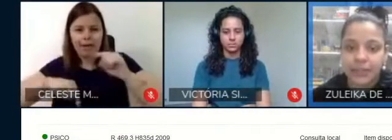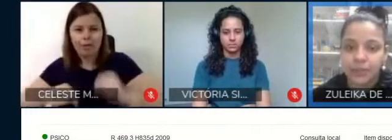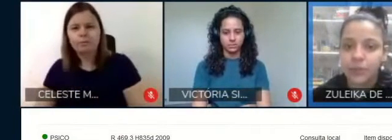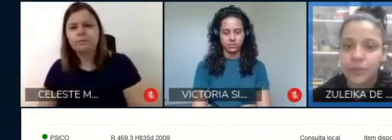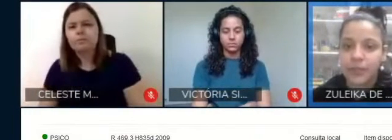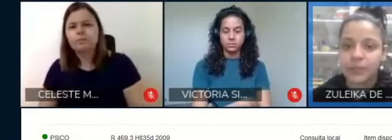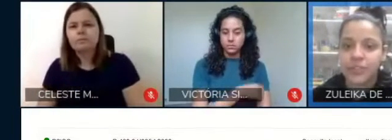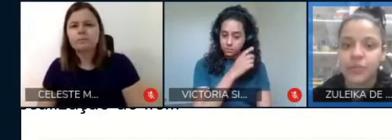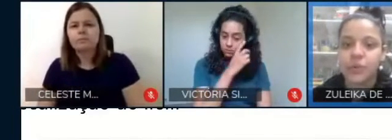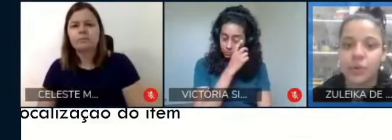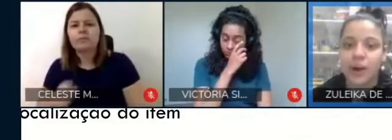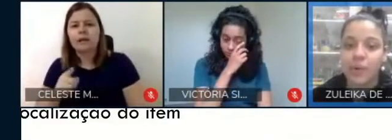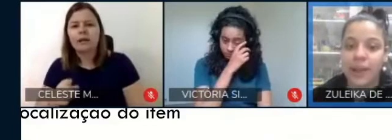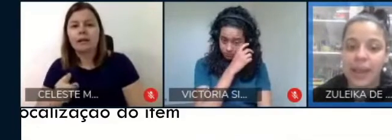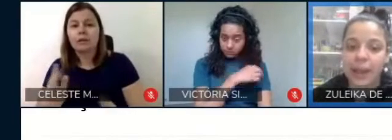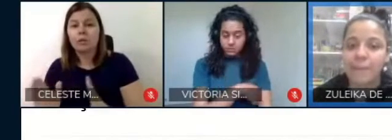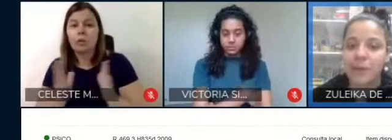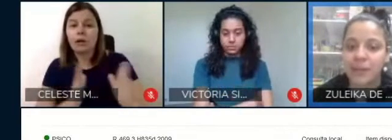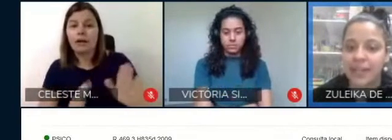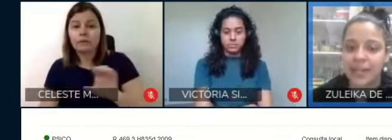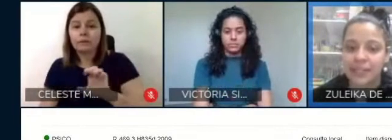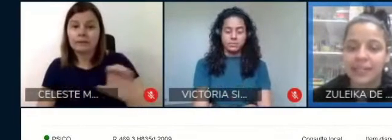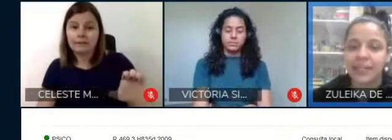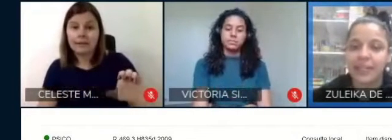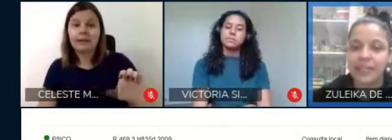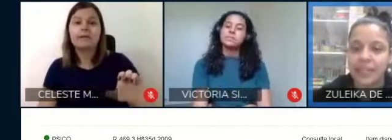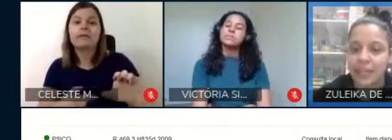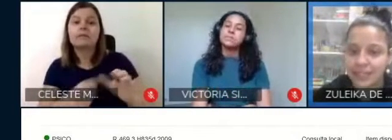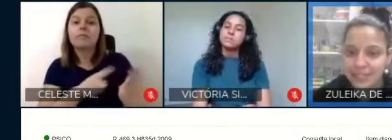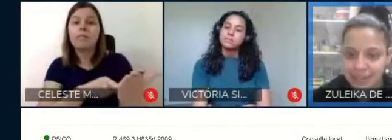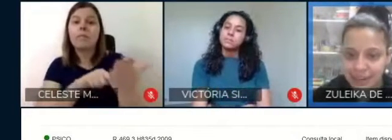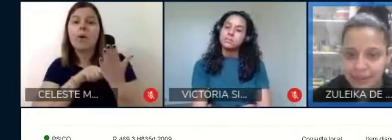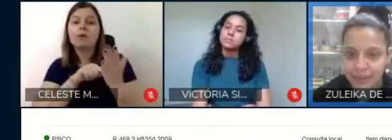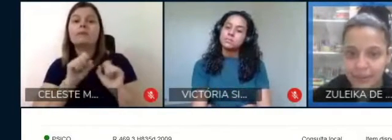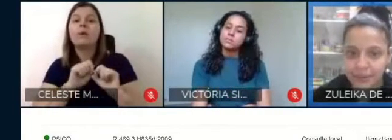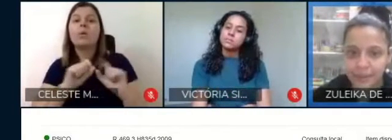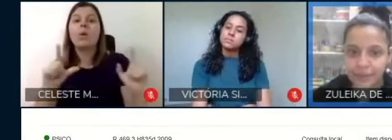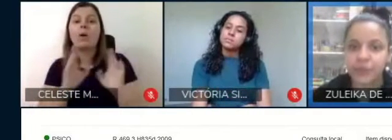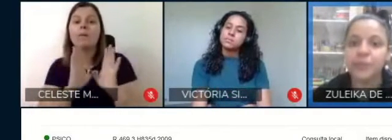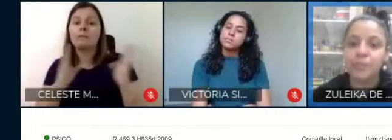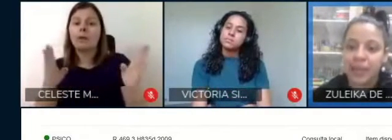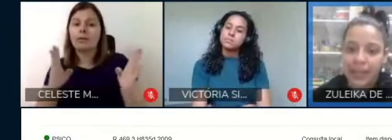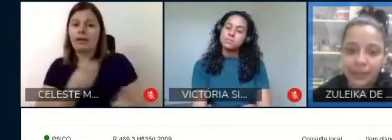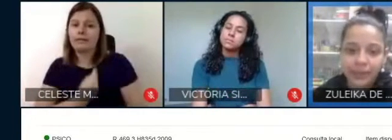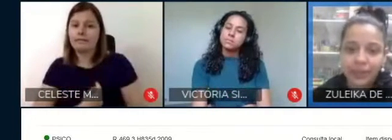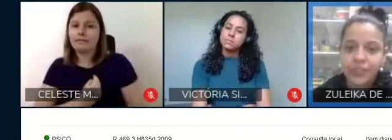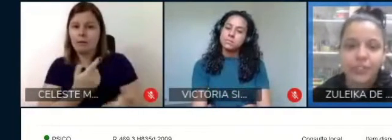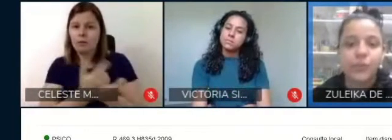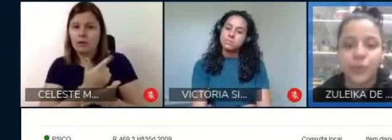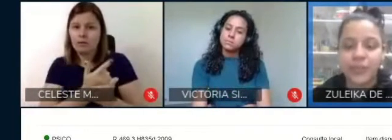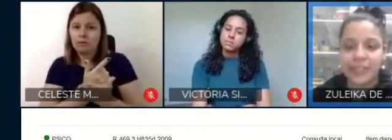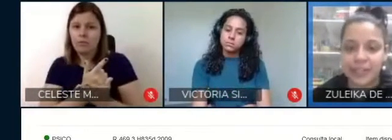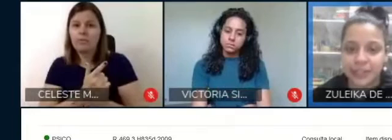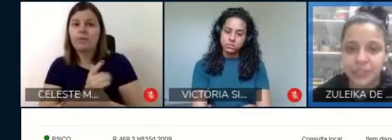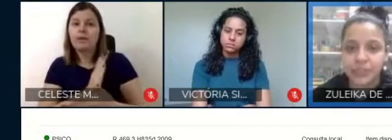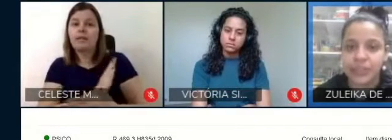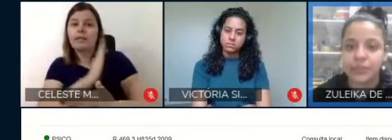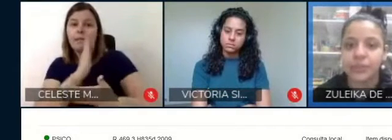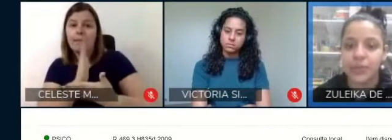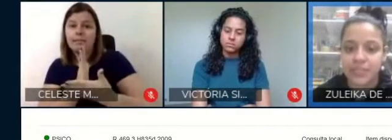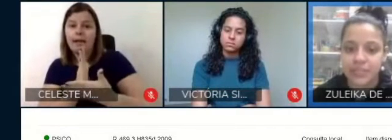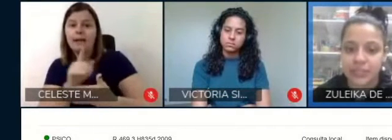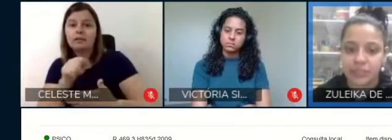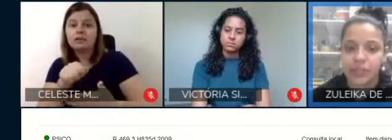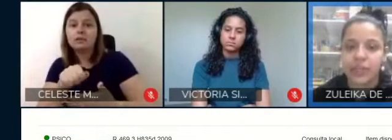canto esquerdo, eu digo qual é a biblioteca em que ele está. No meio, eu digo o